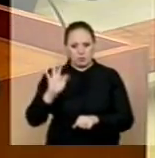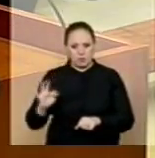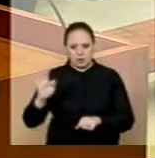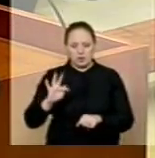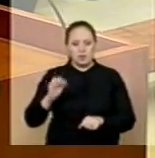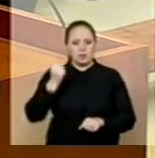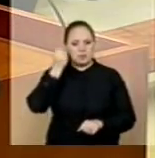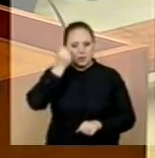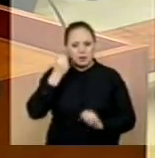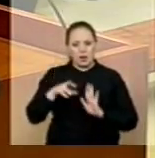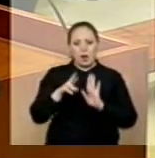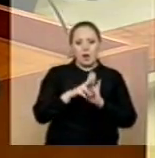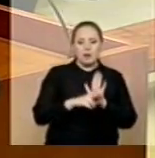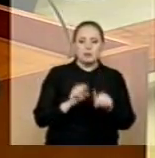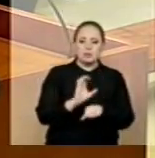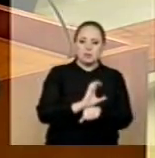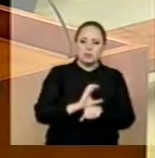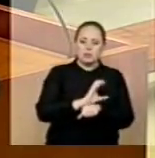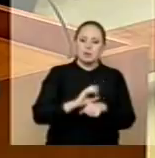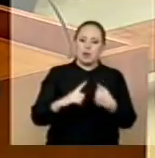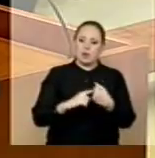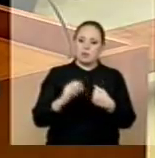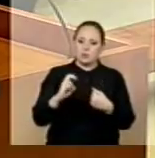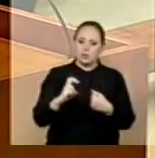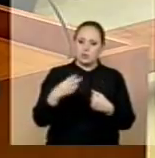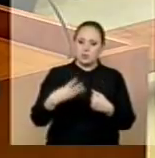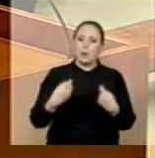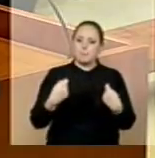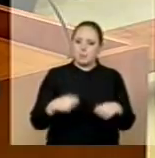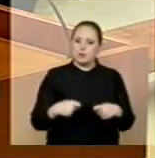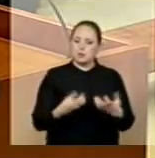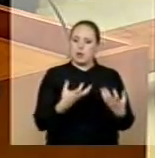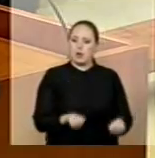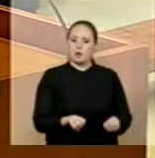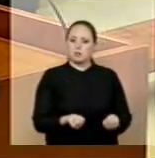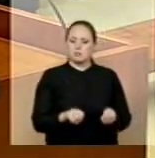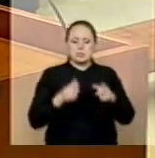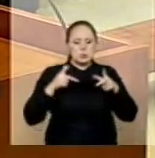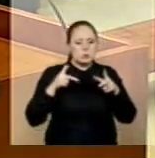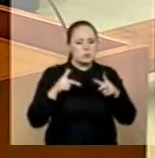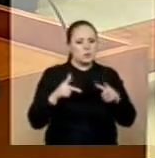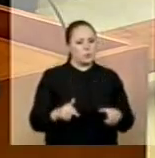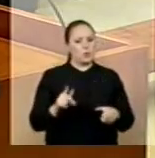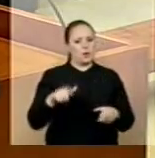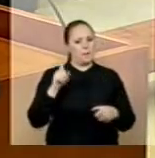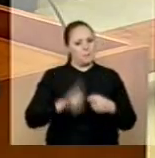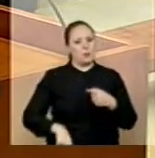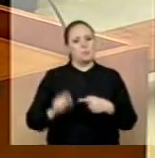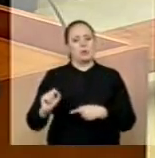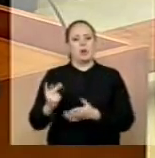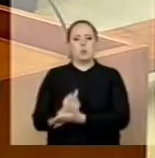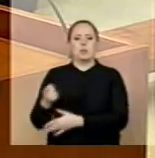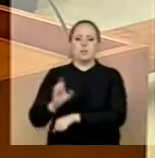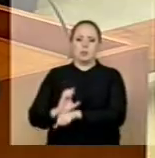a norma da Constituição Federal, contida no 53, tem de ser considerada de reprodução proibida pelas Constituições